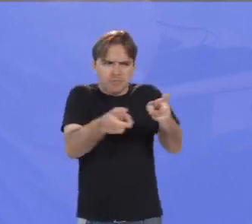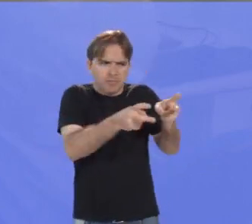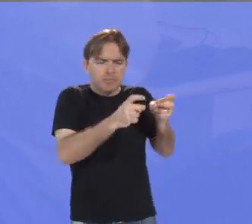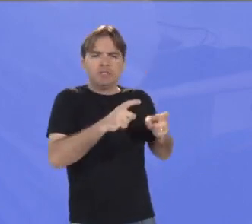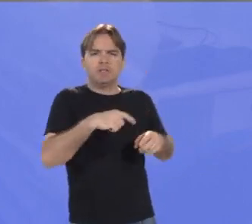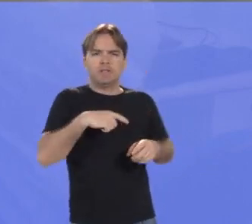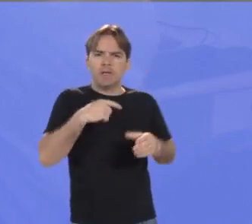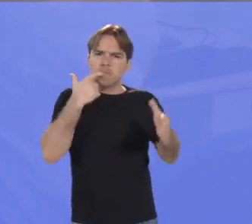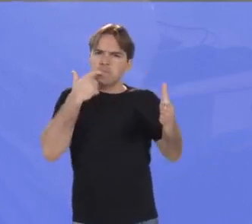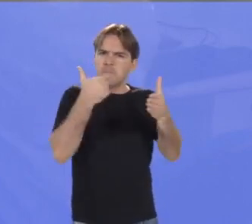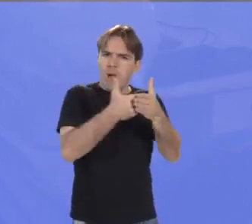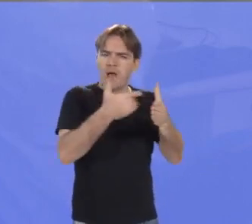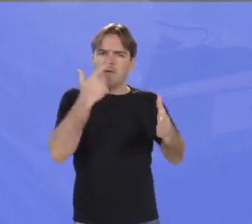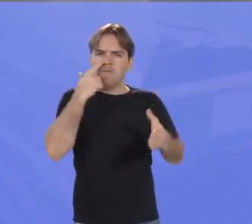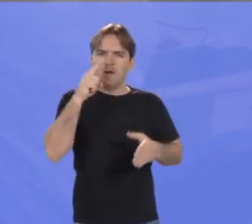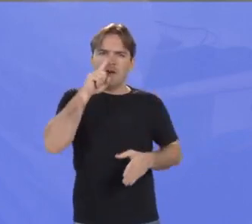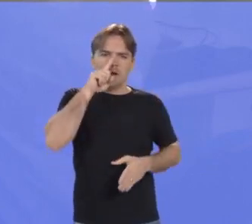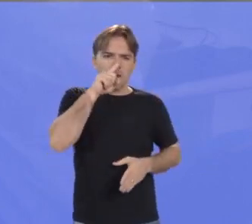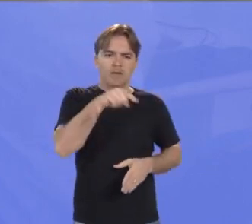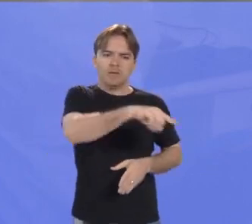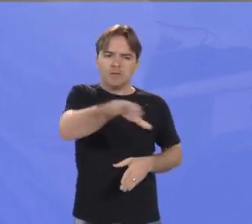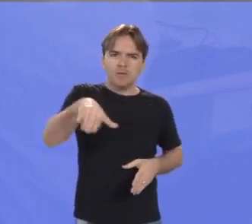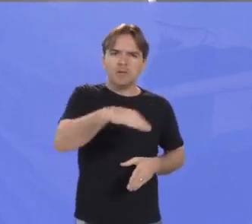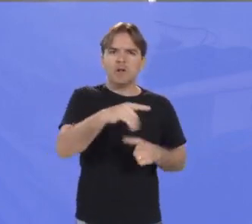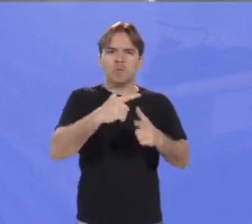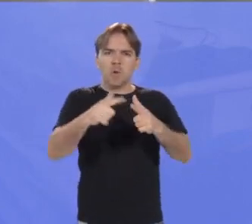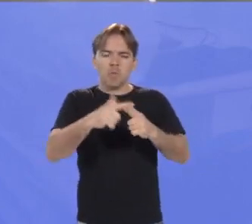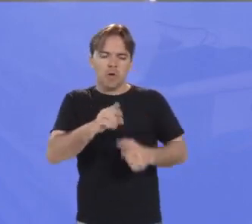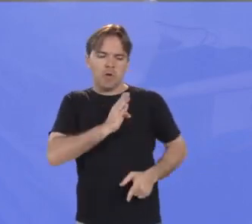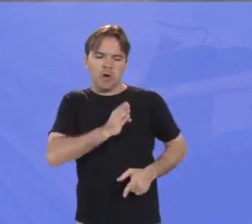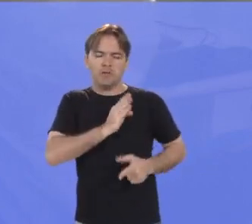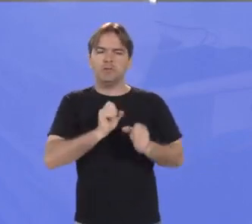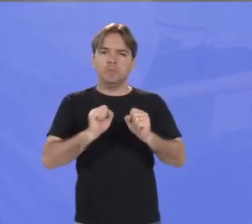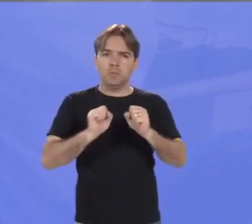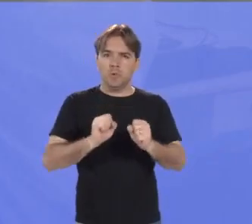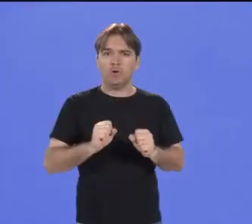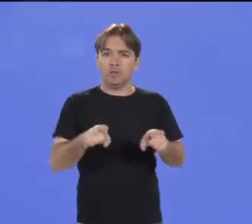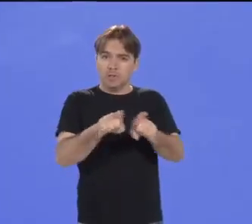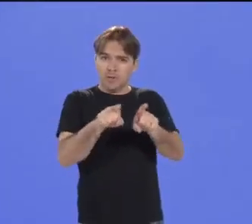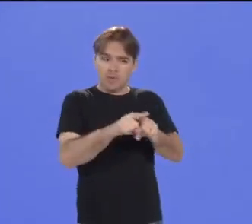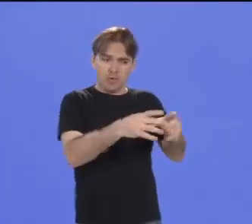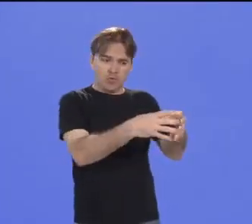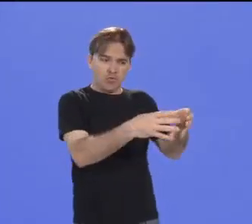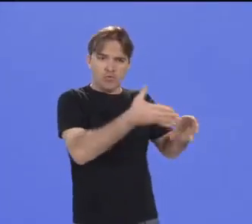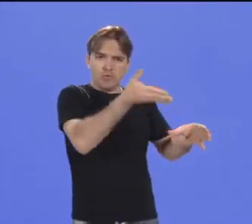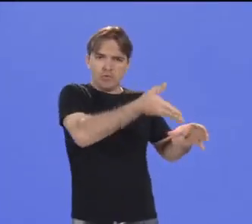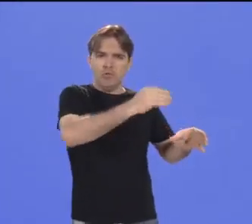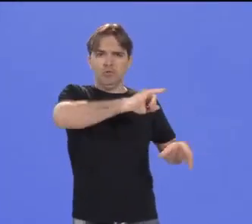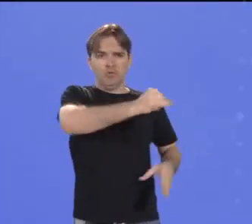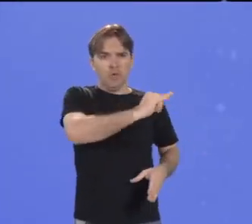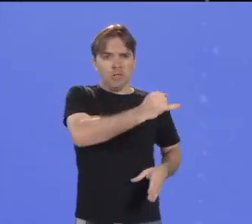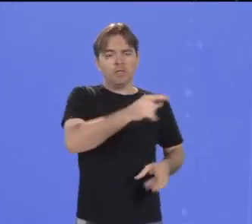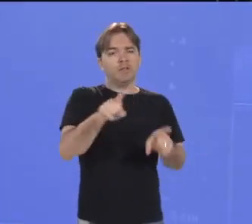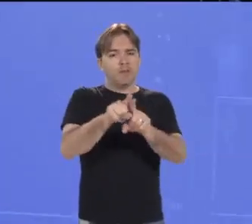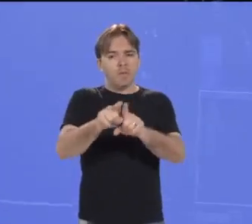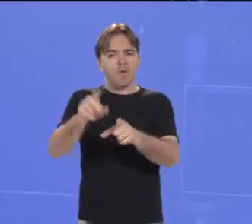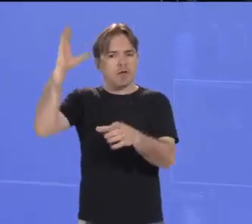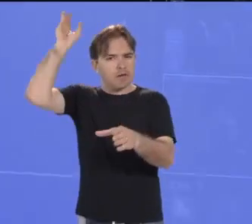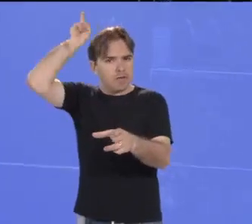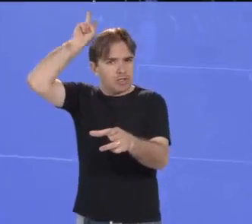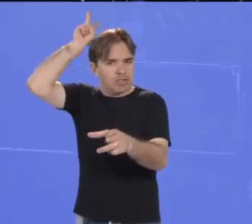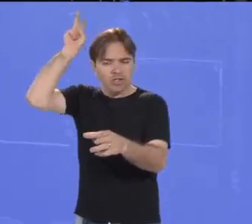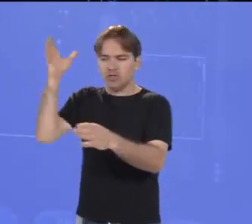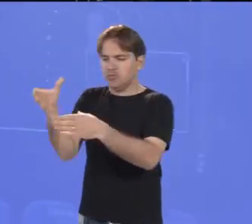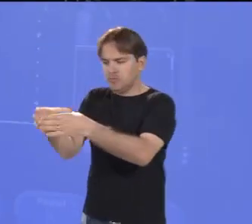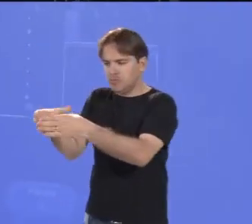em diferentes estágios de urbanização e também a comunidade urbana em Juazeiro. Esse trabalho se deu na fase de